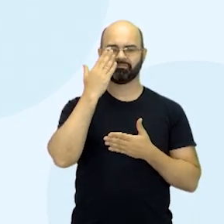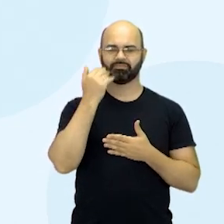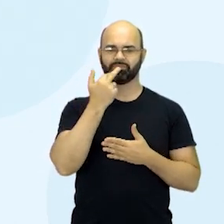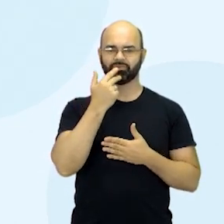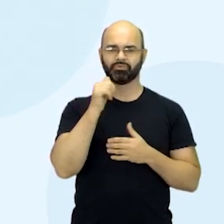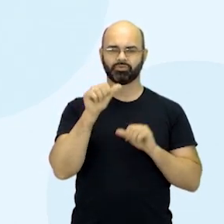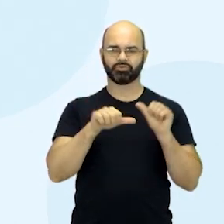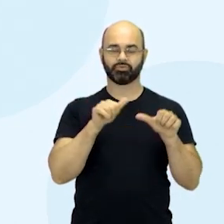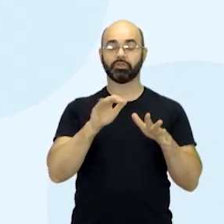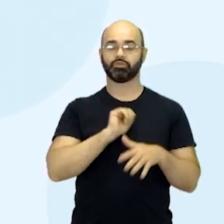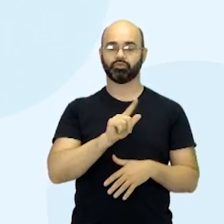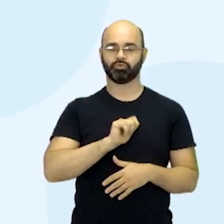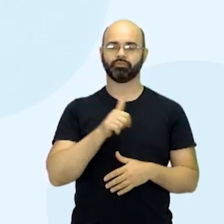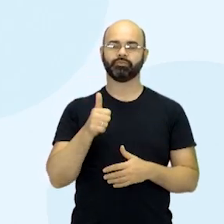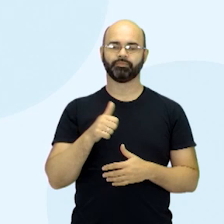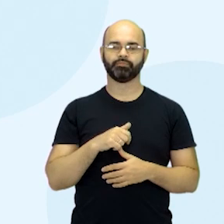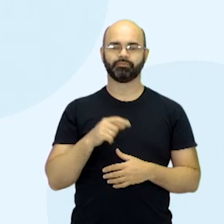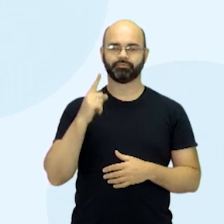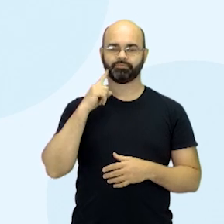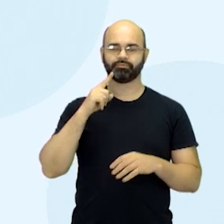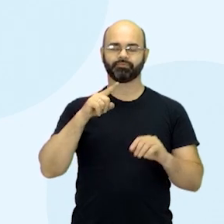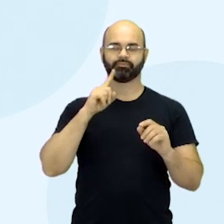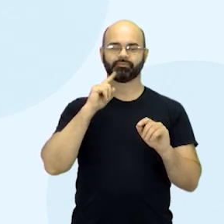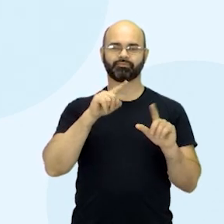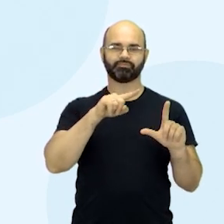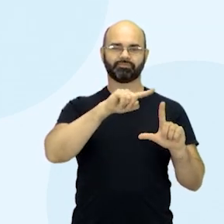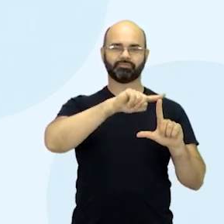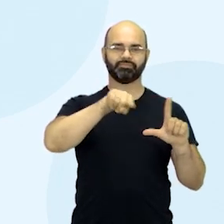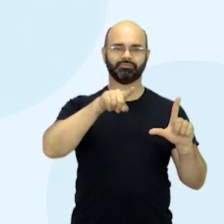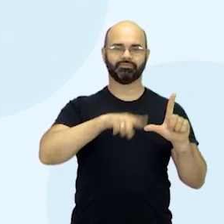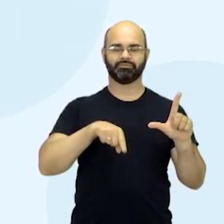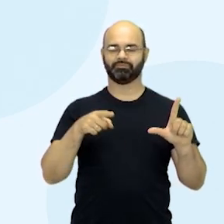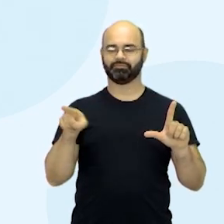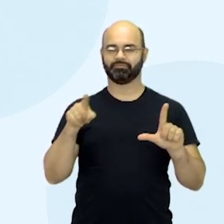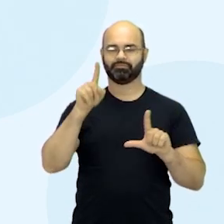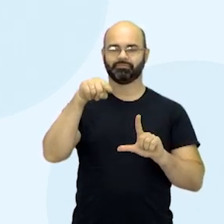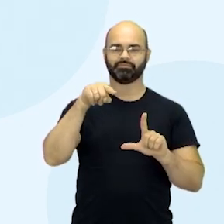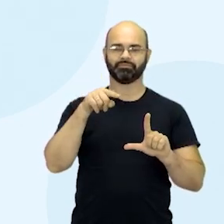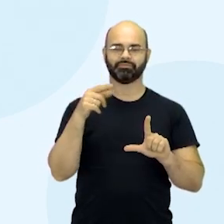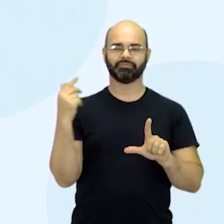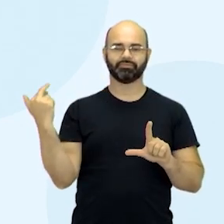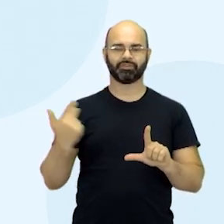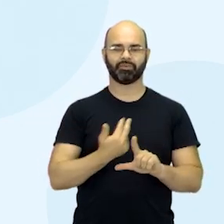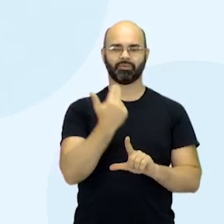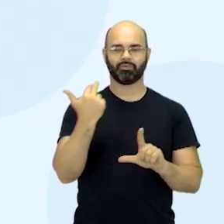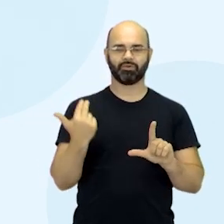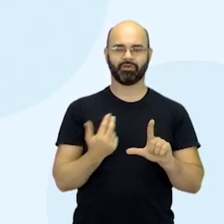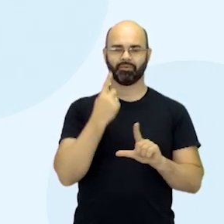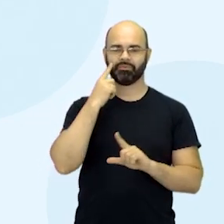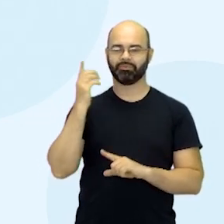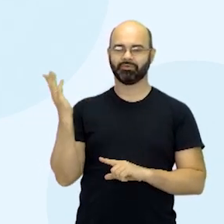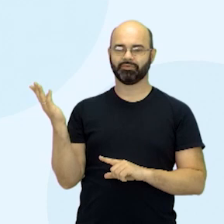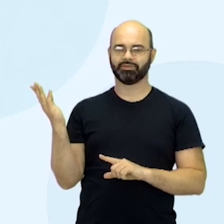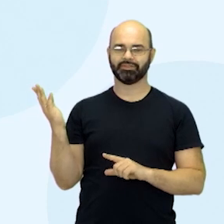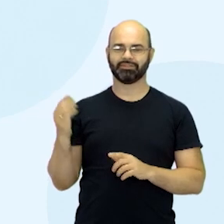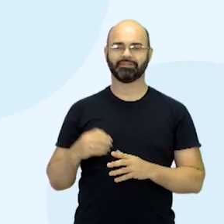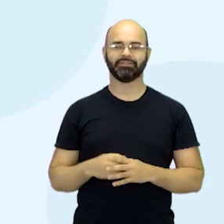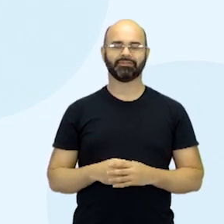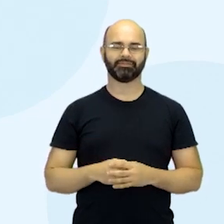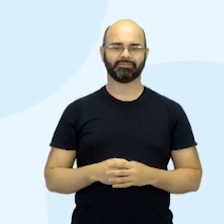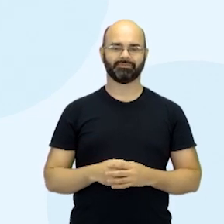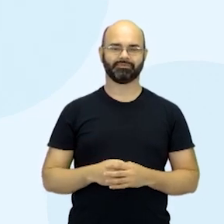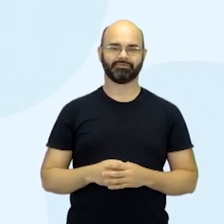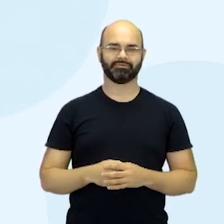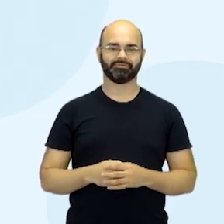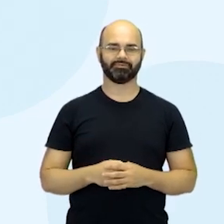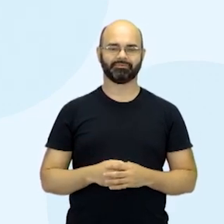que tá aqui, azul, ó. Essas medidas aqui são todas iguais, todas elas, tá? Muito bem. 4 ângulos retos, ó. Aqui,